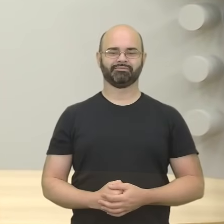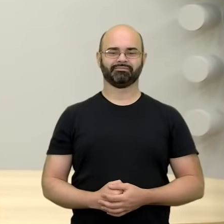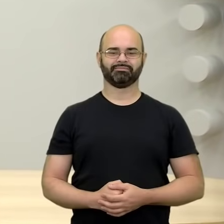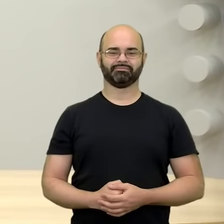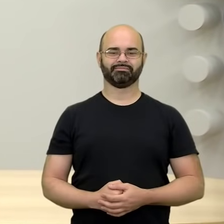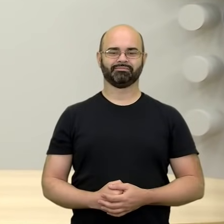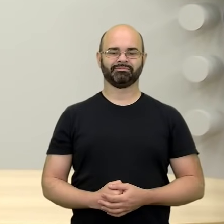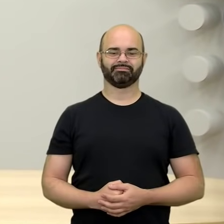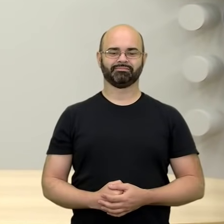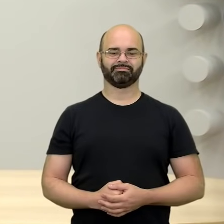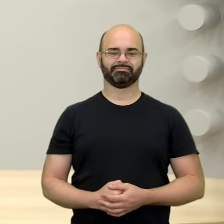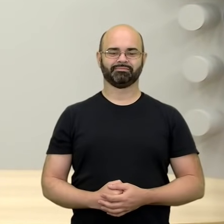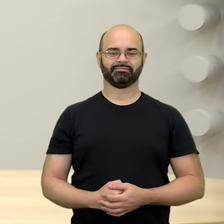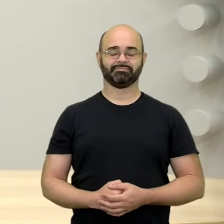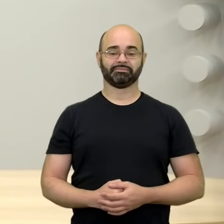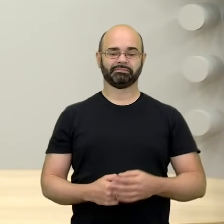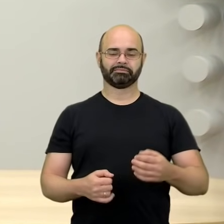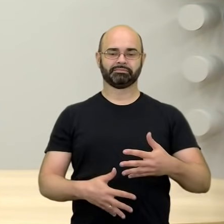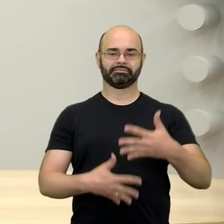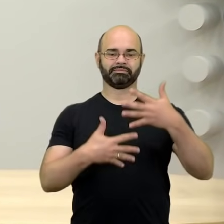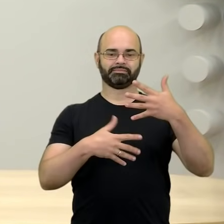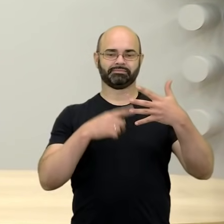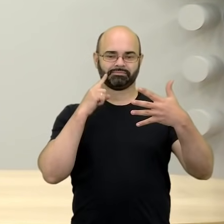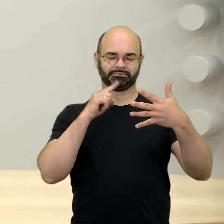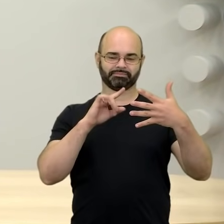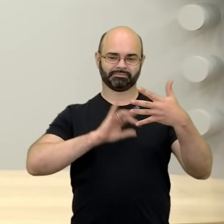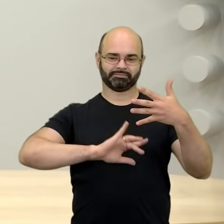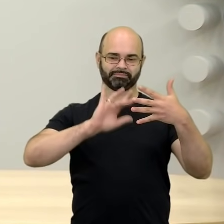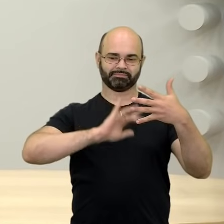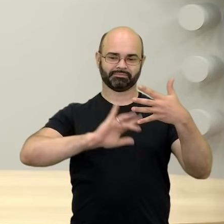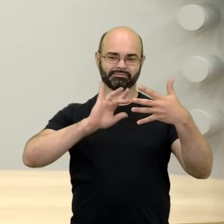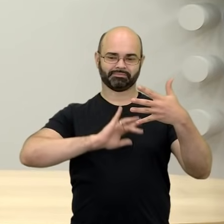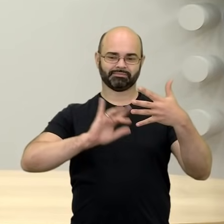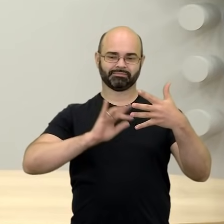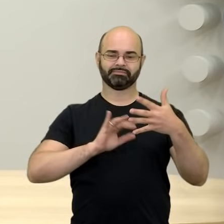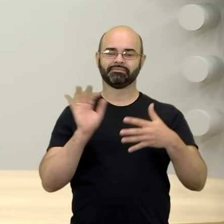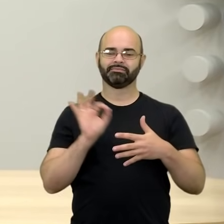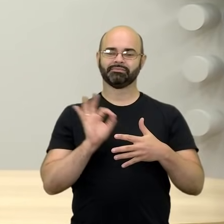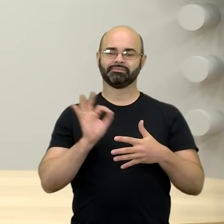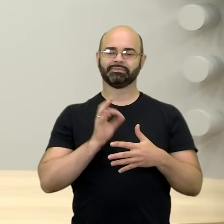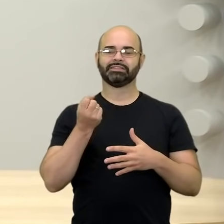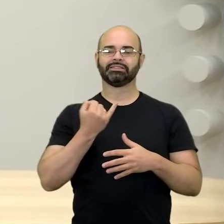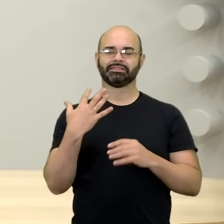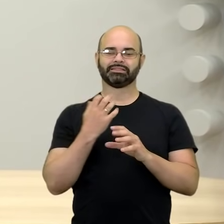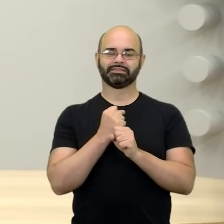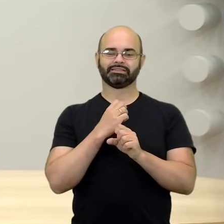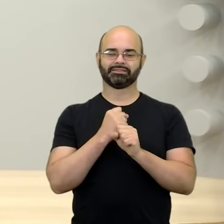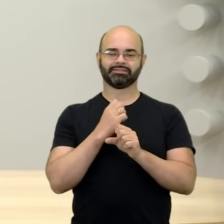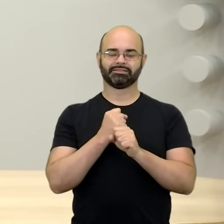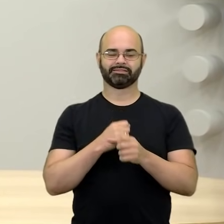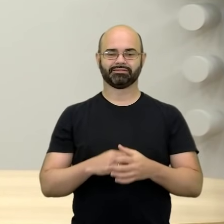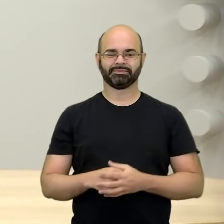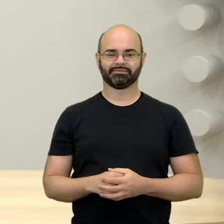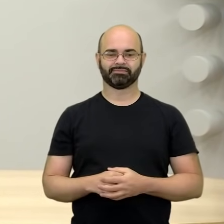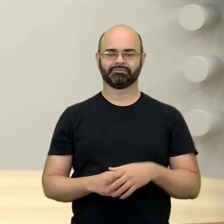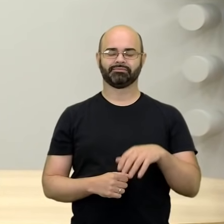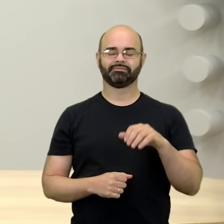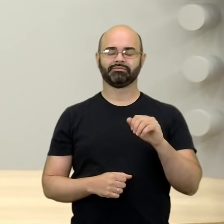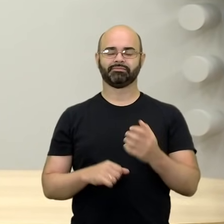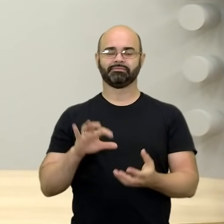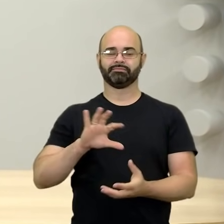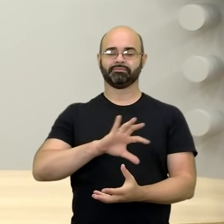e olha Joel chegou aqui já para nós as porcentagens aí ó respondeu o que é atmosfera